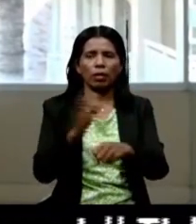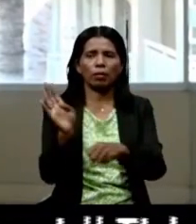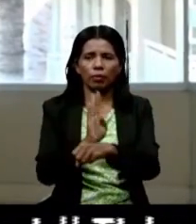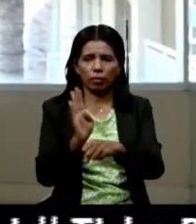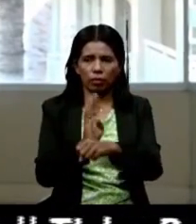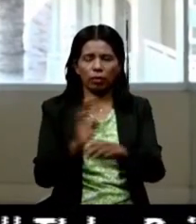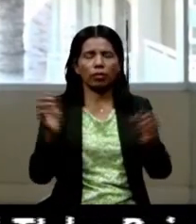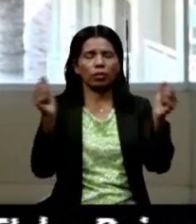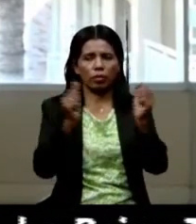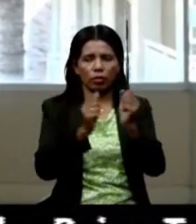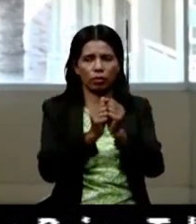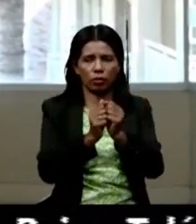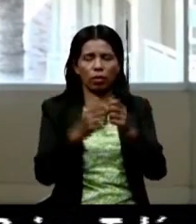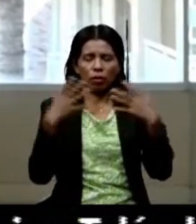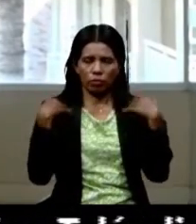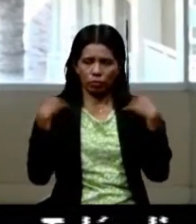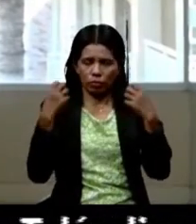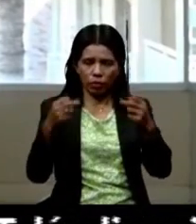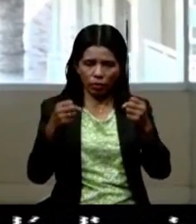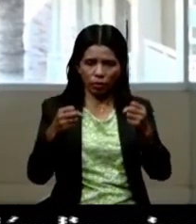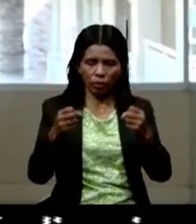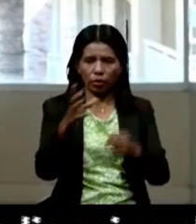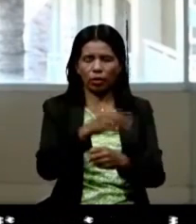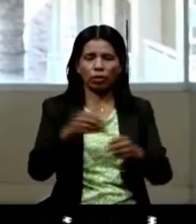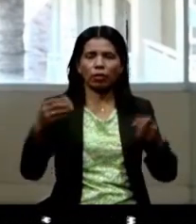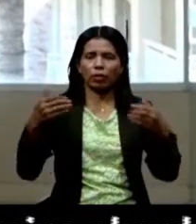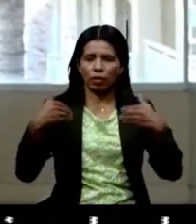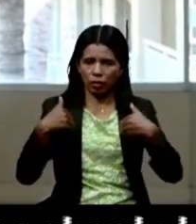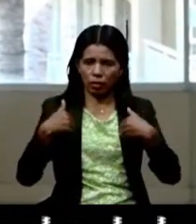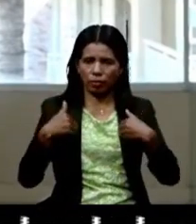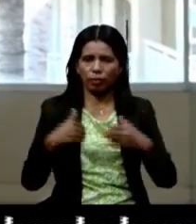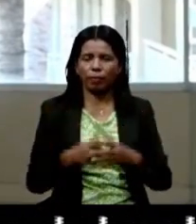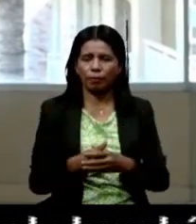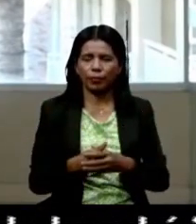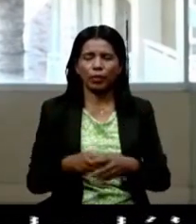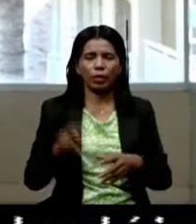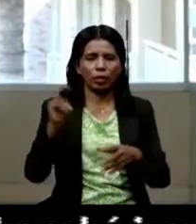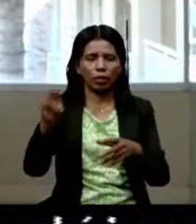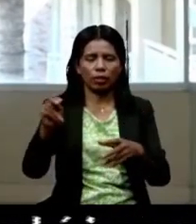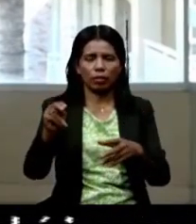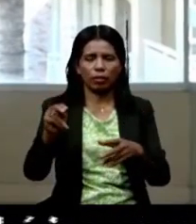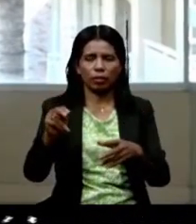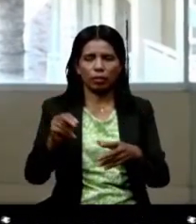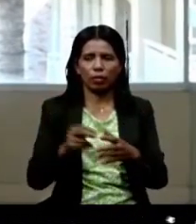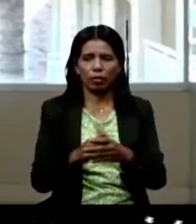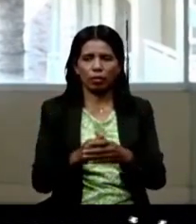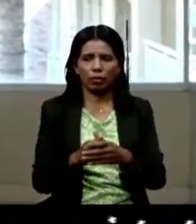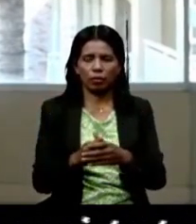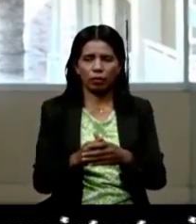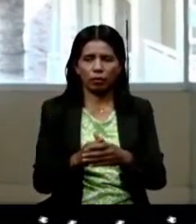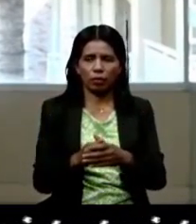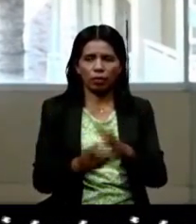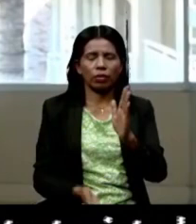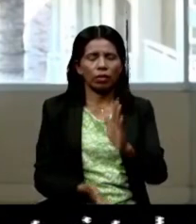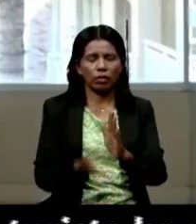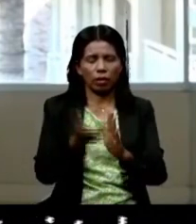negociação forte no iha nia ato